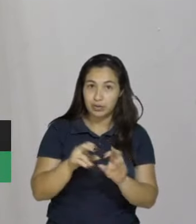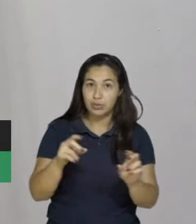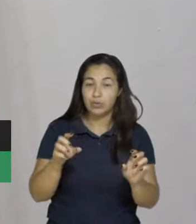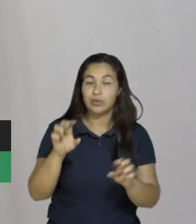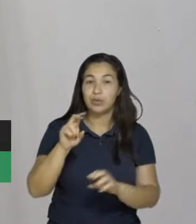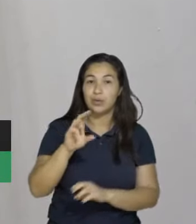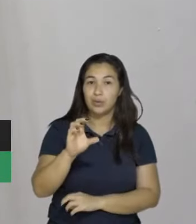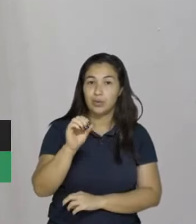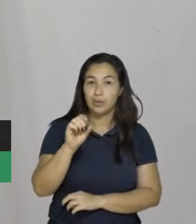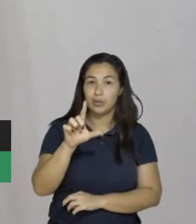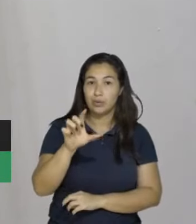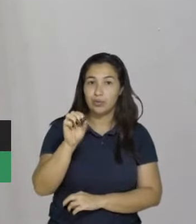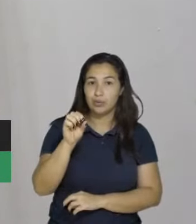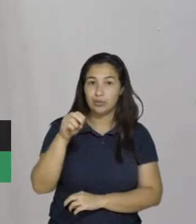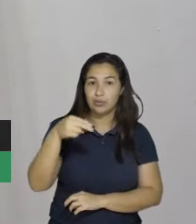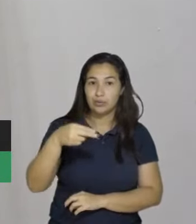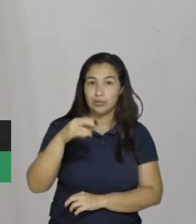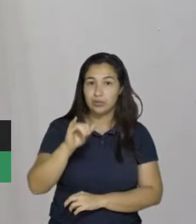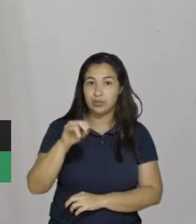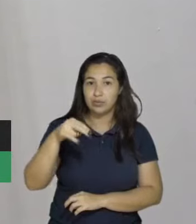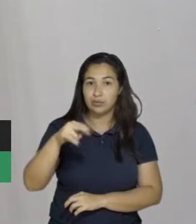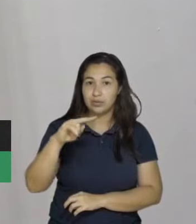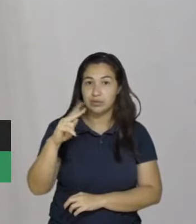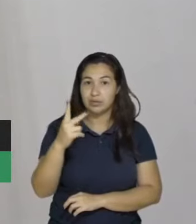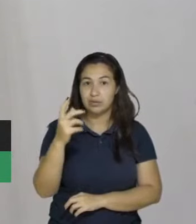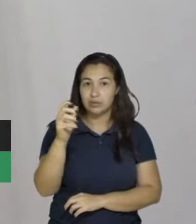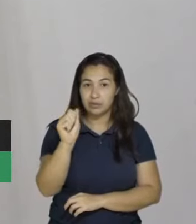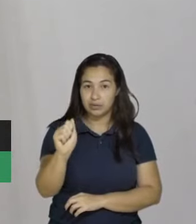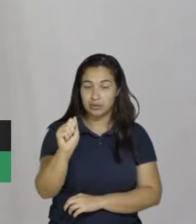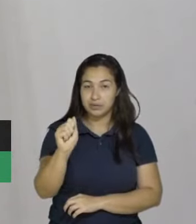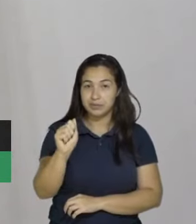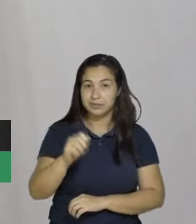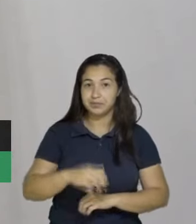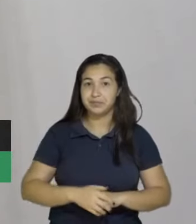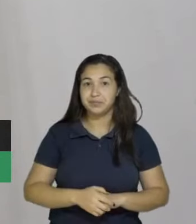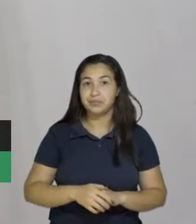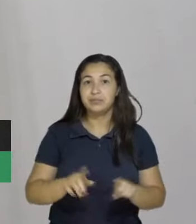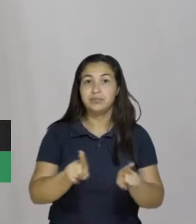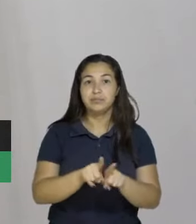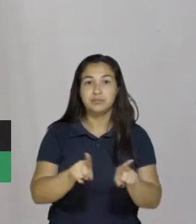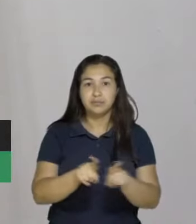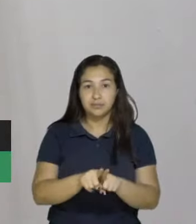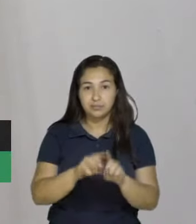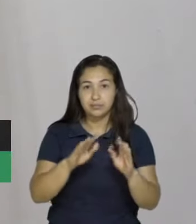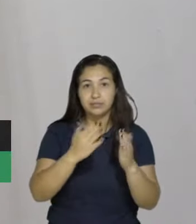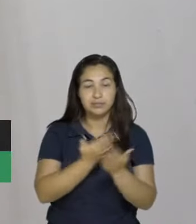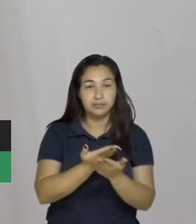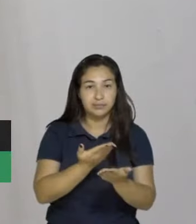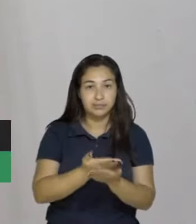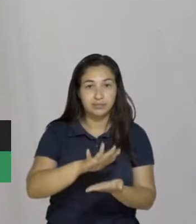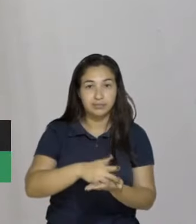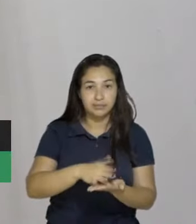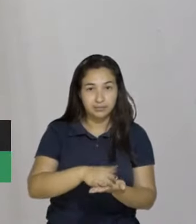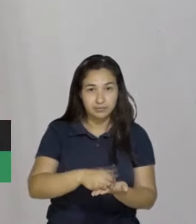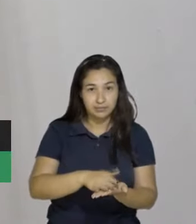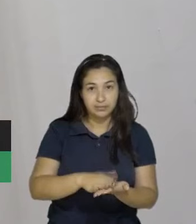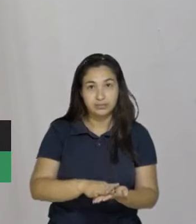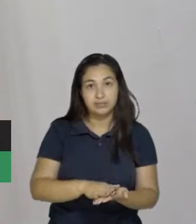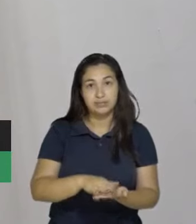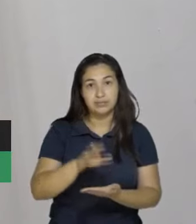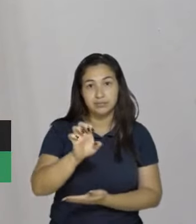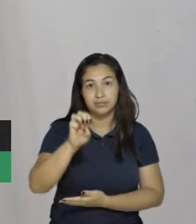enredo Nego Querido, palco de Eternos Carnavais. Nós tivemos a escola de samba Embaixada Copa Lorde,